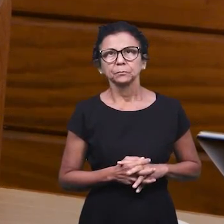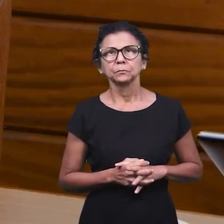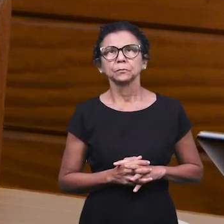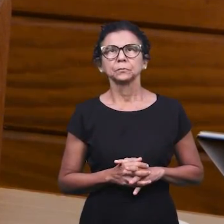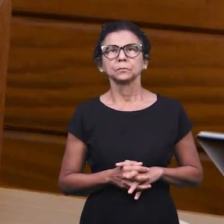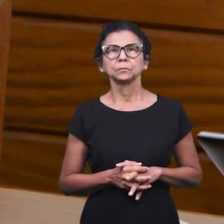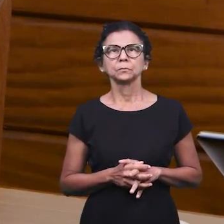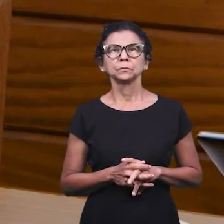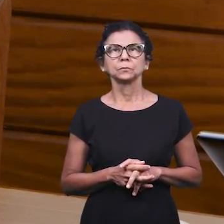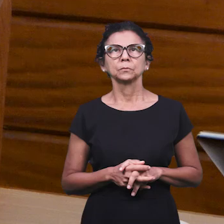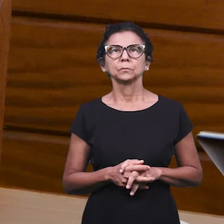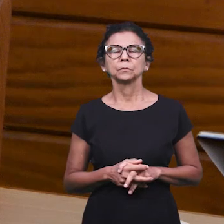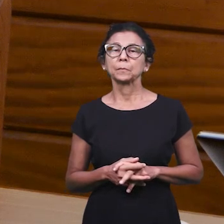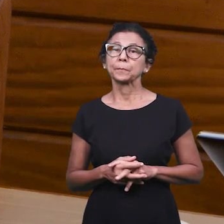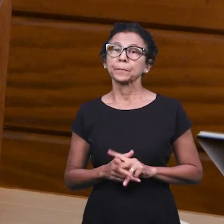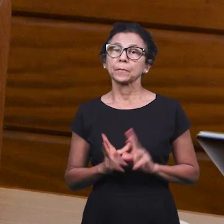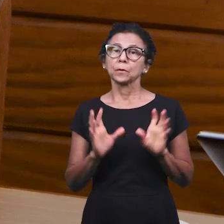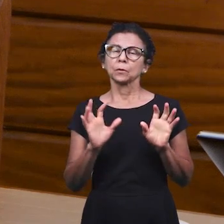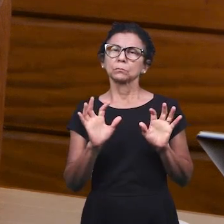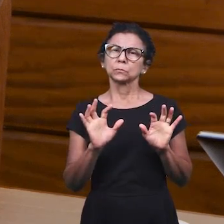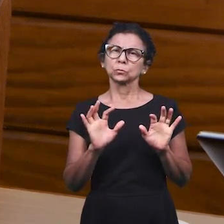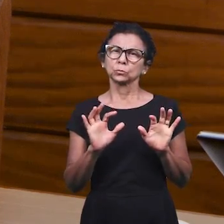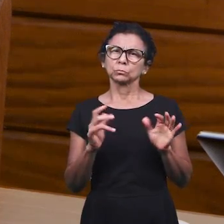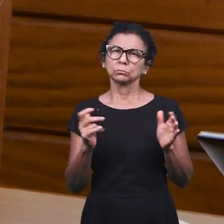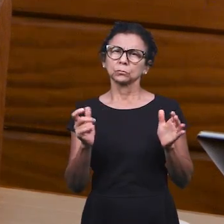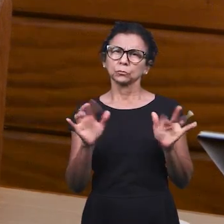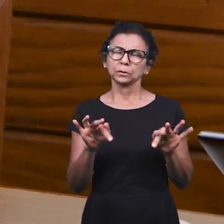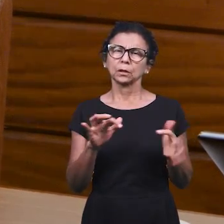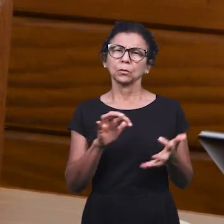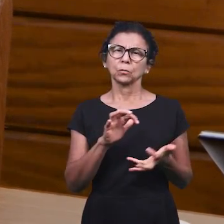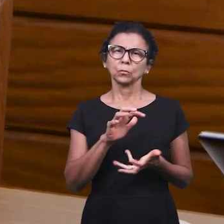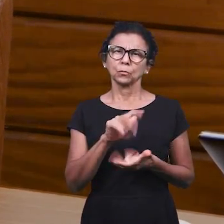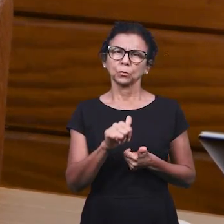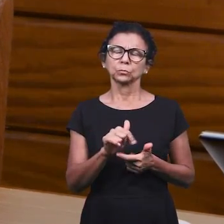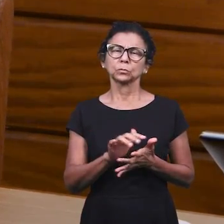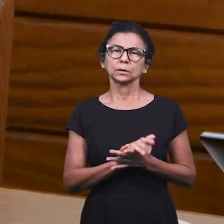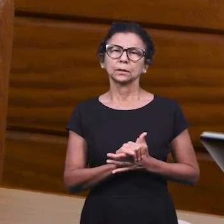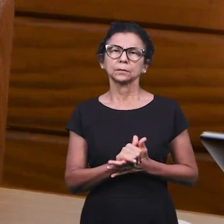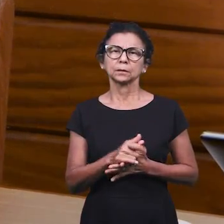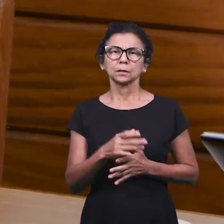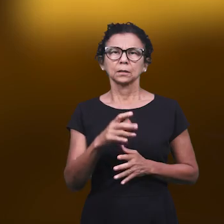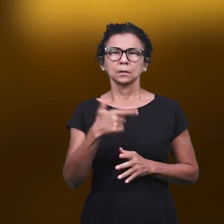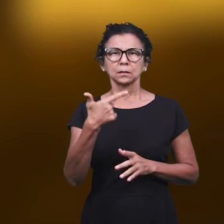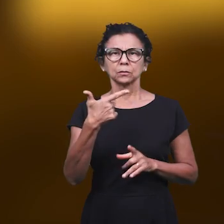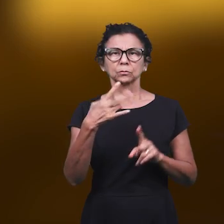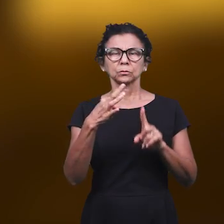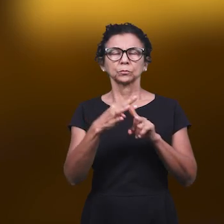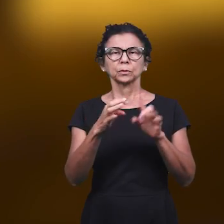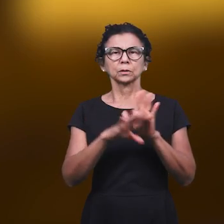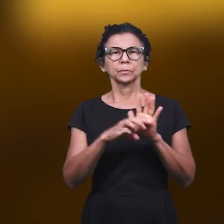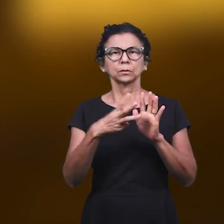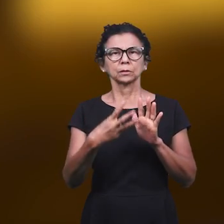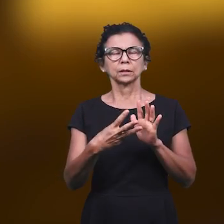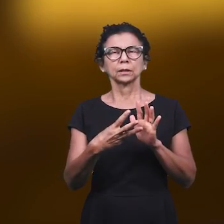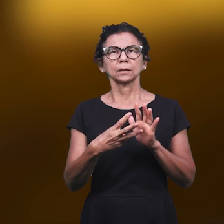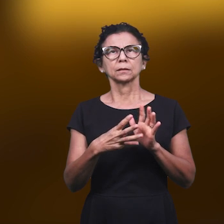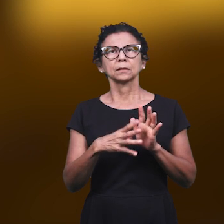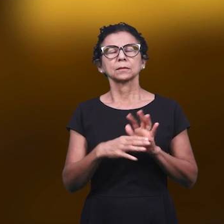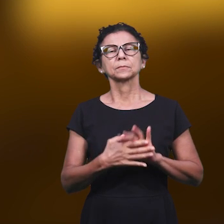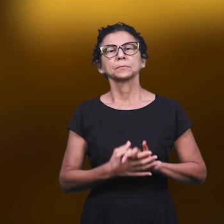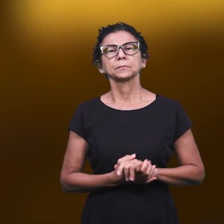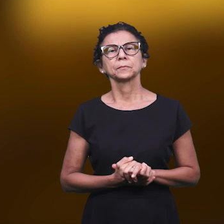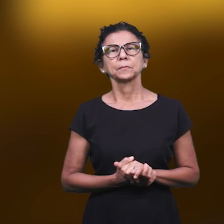extrema corrupção que o mundo viveria, nos últimos tempos, né? Então aqui em 2 Timóteo 3 diz assim: sabe,